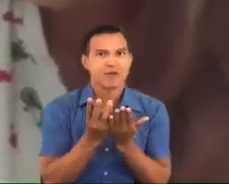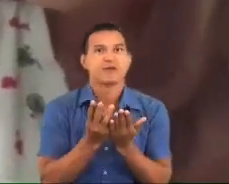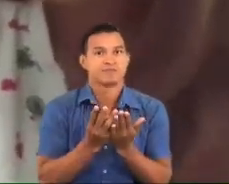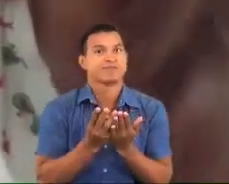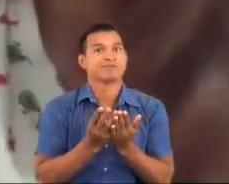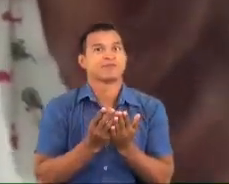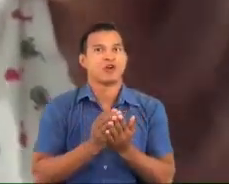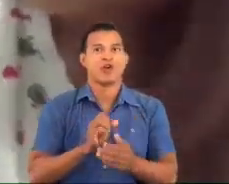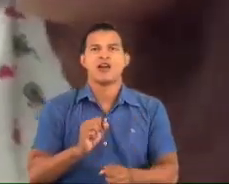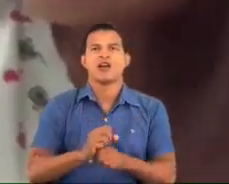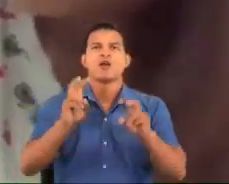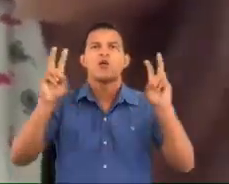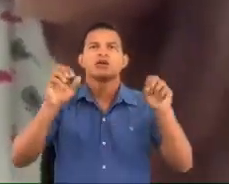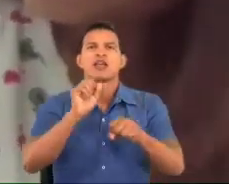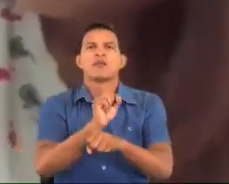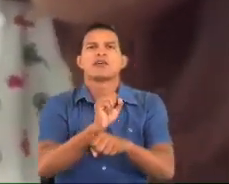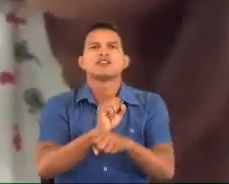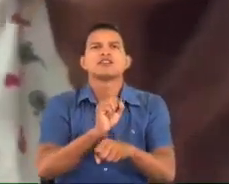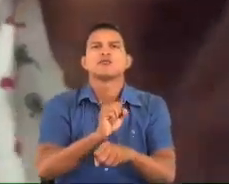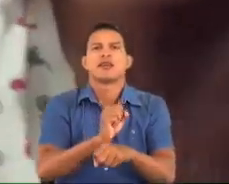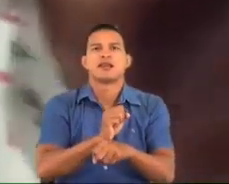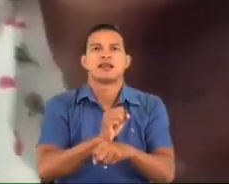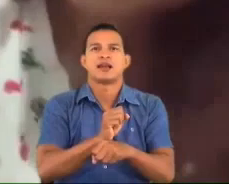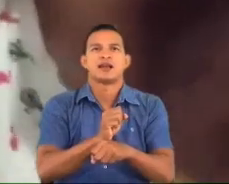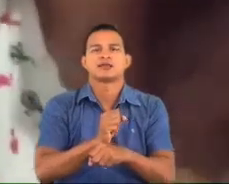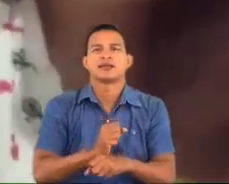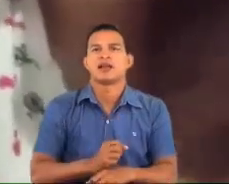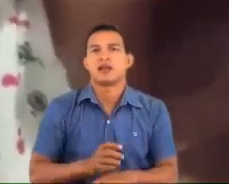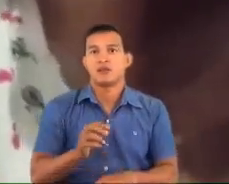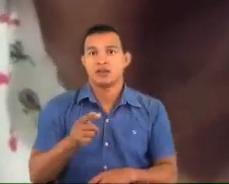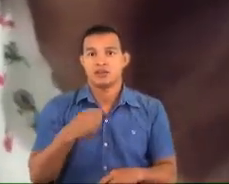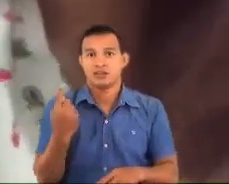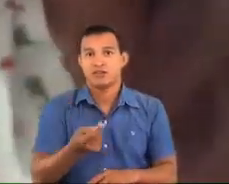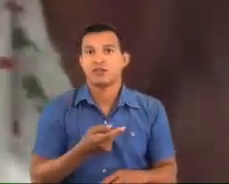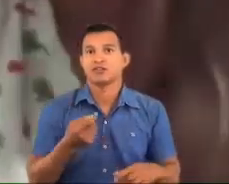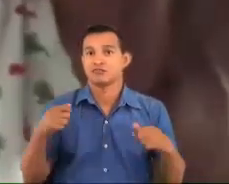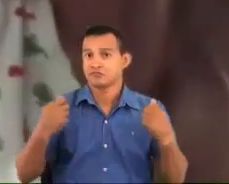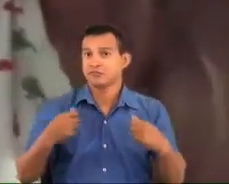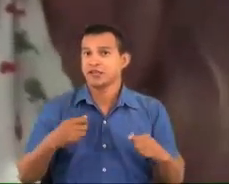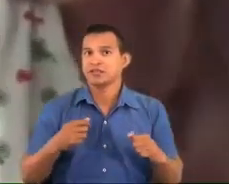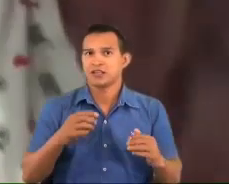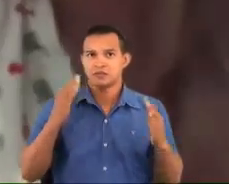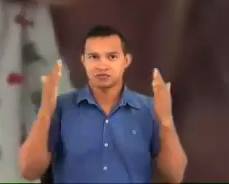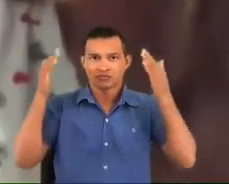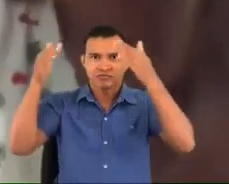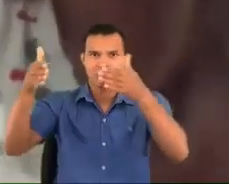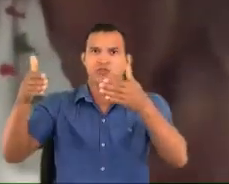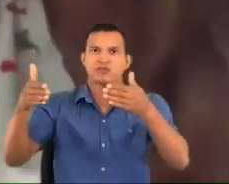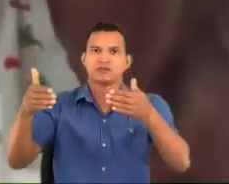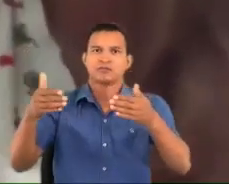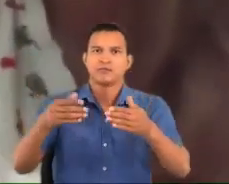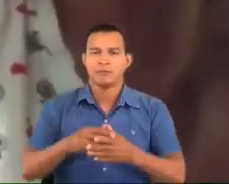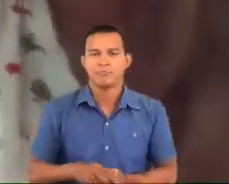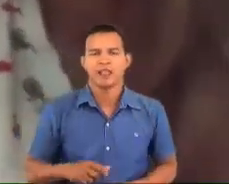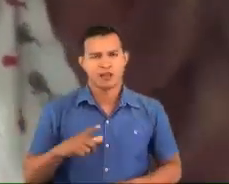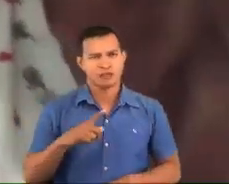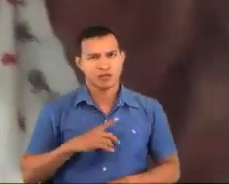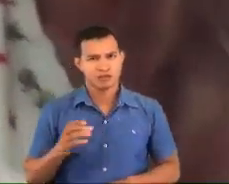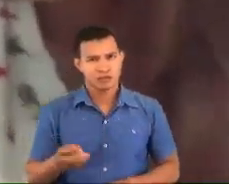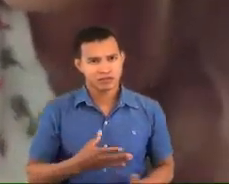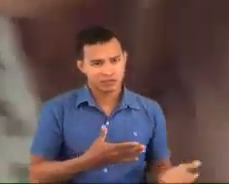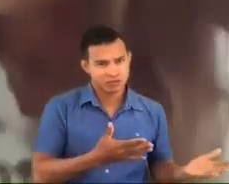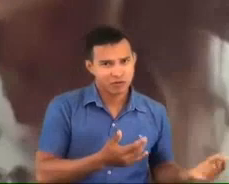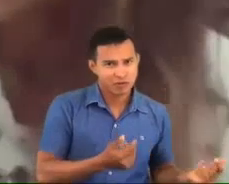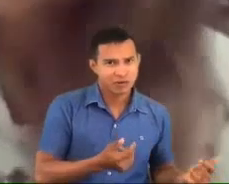como esperança, visão de futuro, que é uma coisa que a gente precisa, foco. E eu tenho certeza que todo jovem da Nova Igreja Batista tá sentindo esse amor